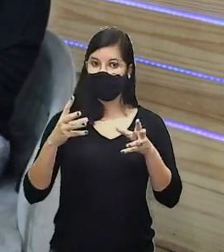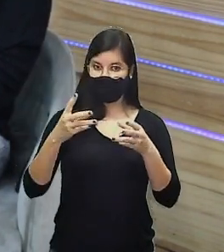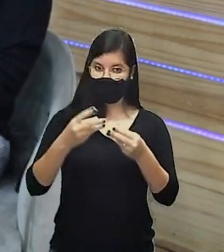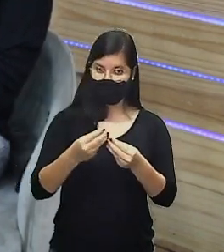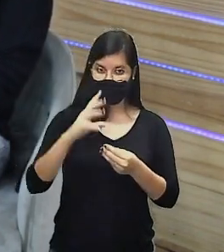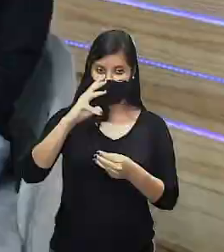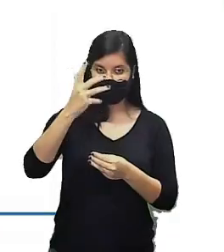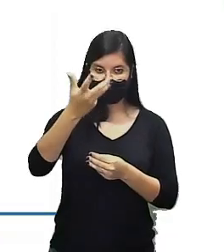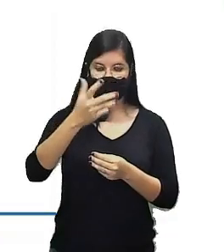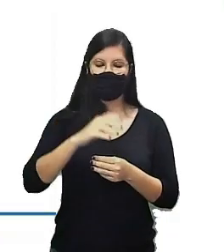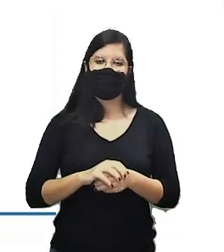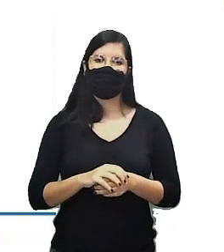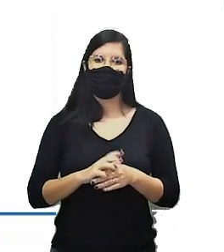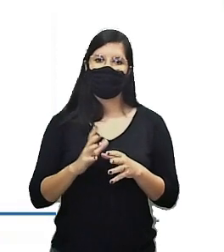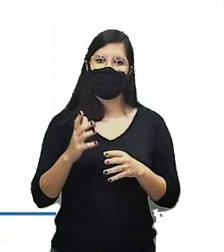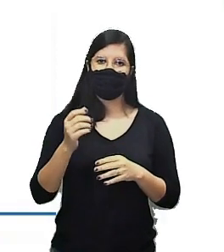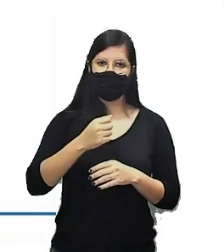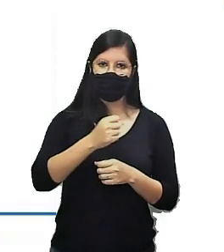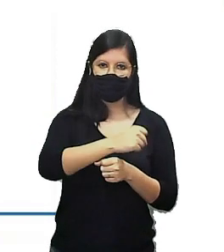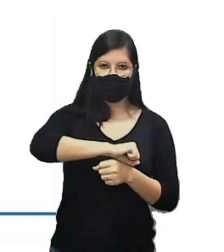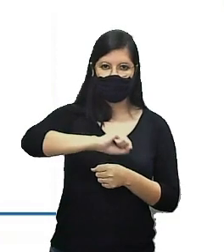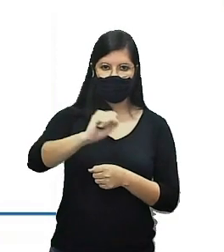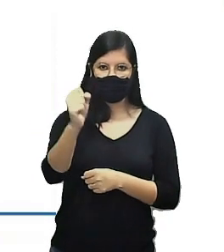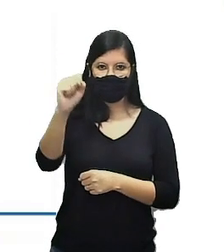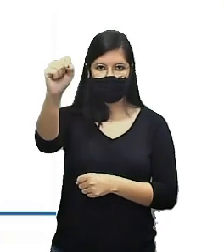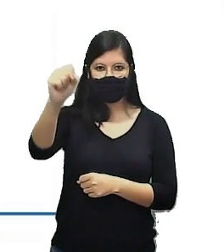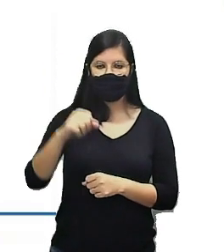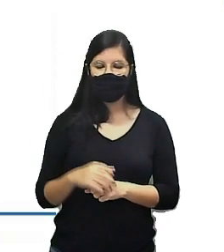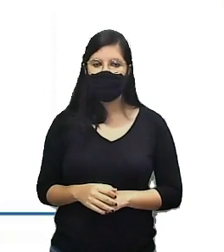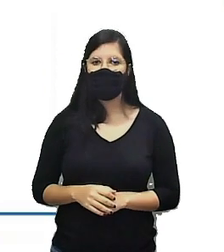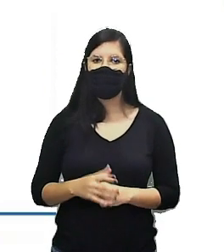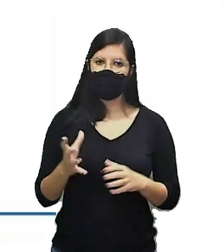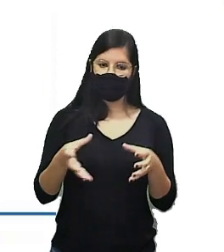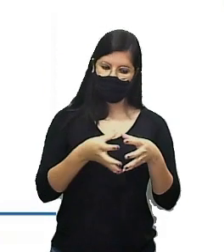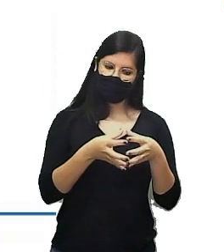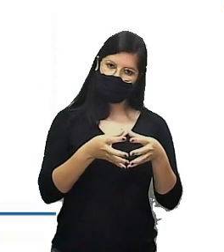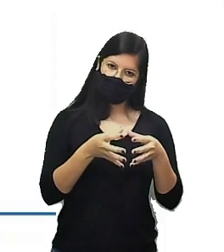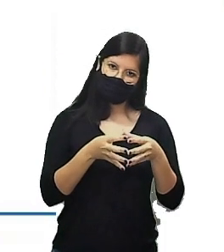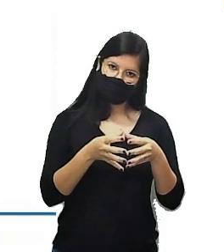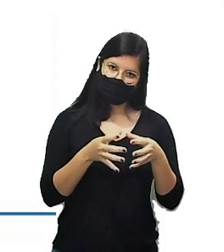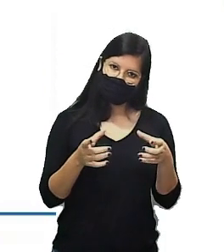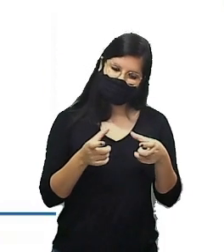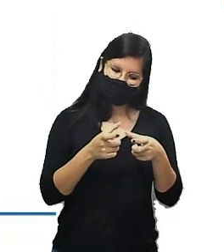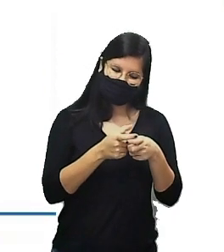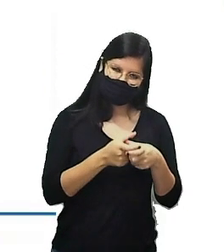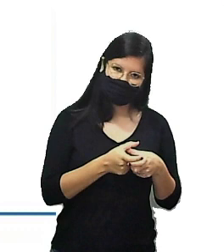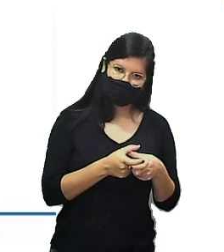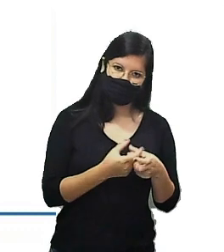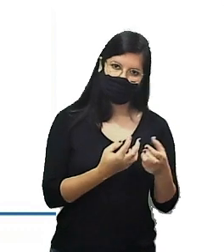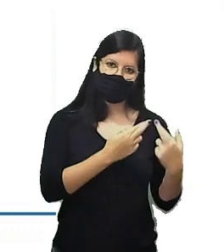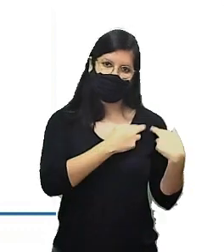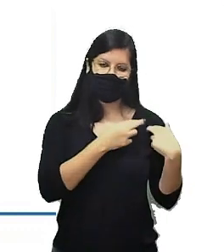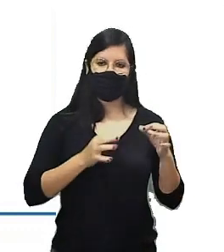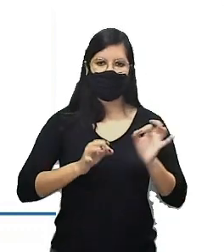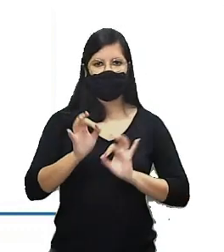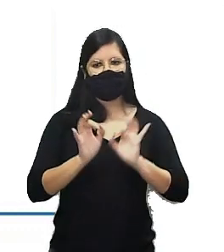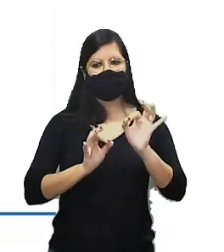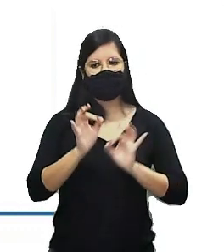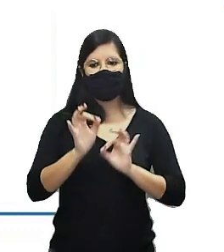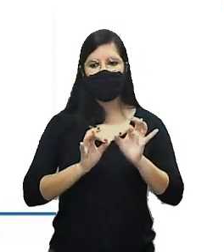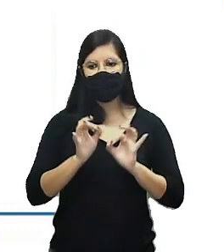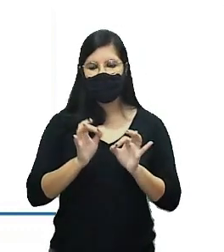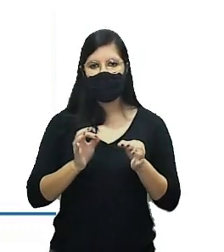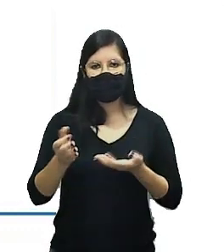e dos feitos dos grandes heróis. Era um pequeno grupo que era responsável pela organização